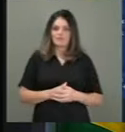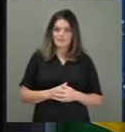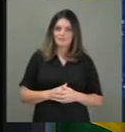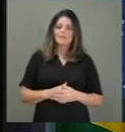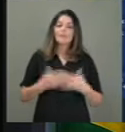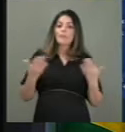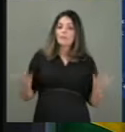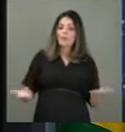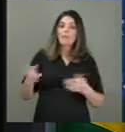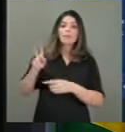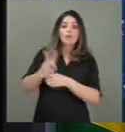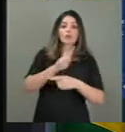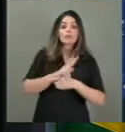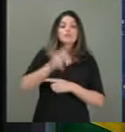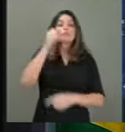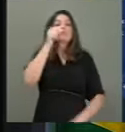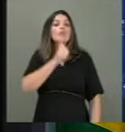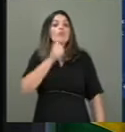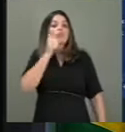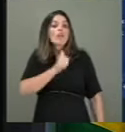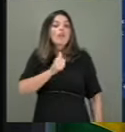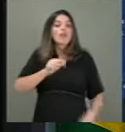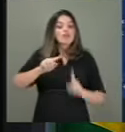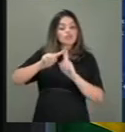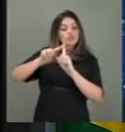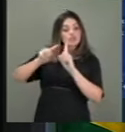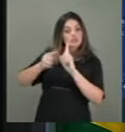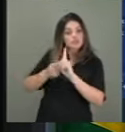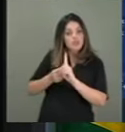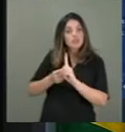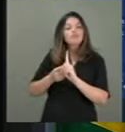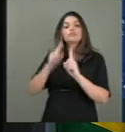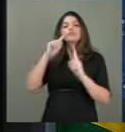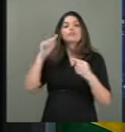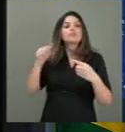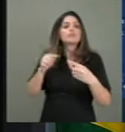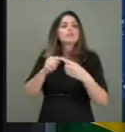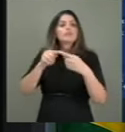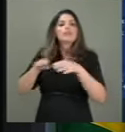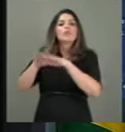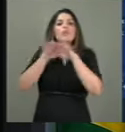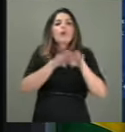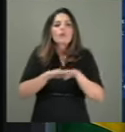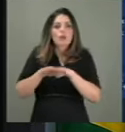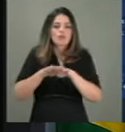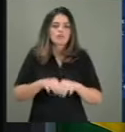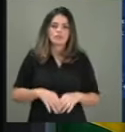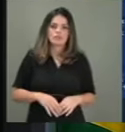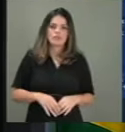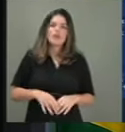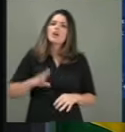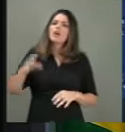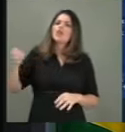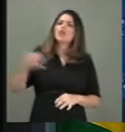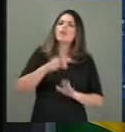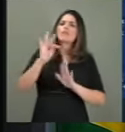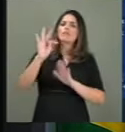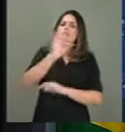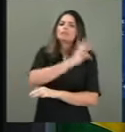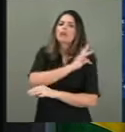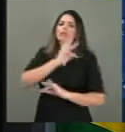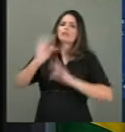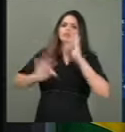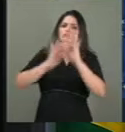segmentos protegendo a mulher sobretudo a gestante na busca incessante da Igualdade as novas tecnologias